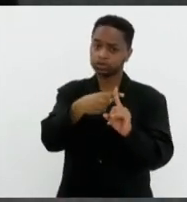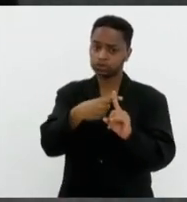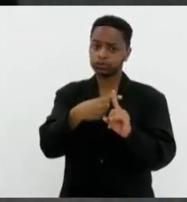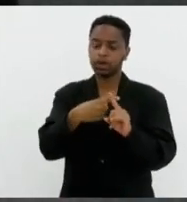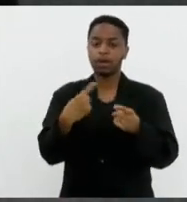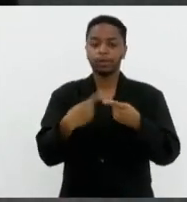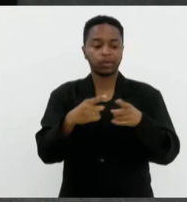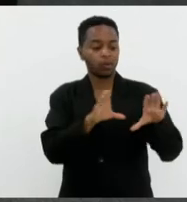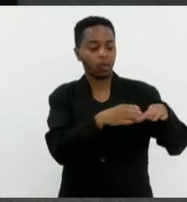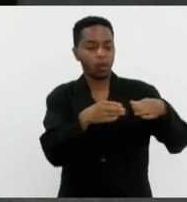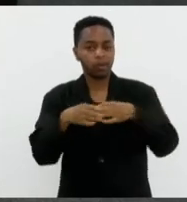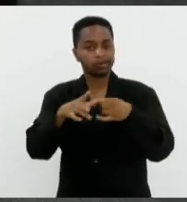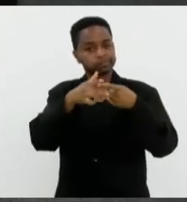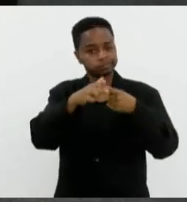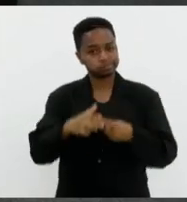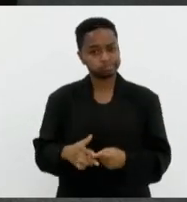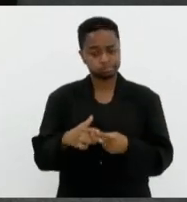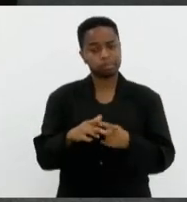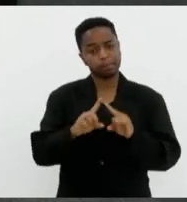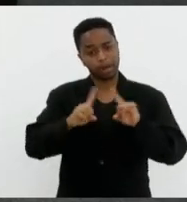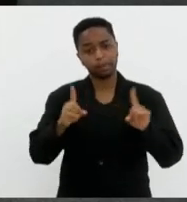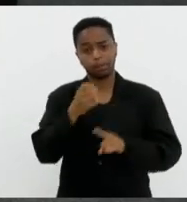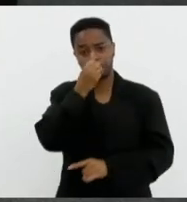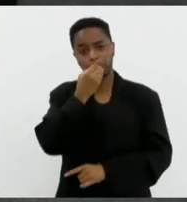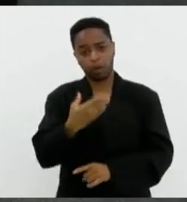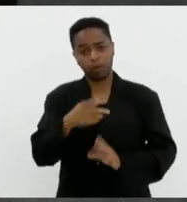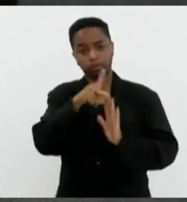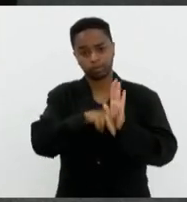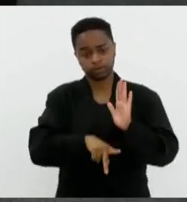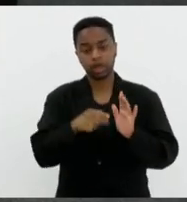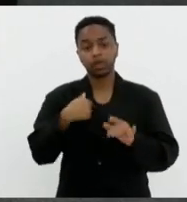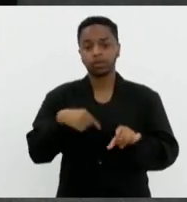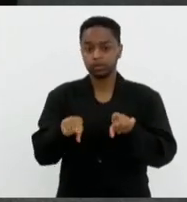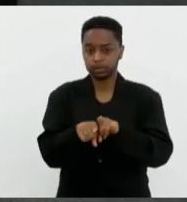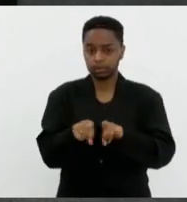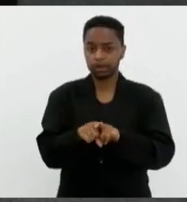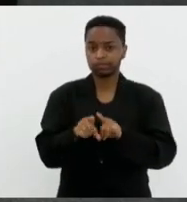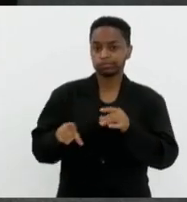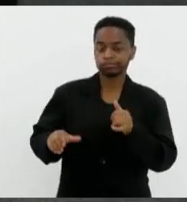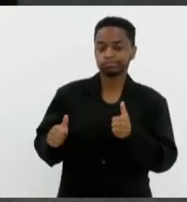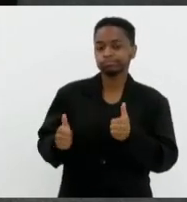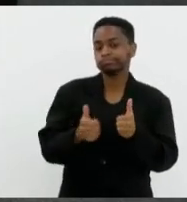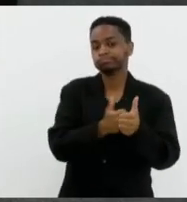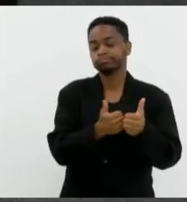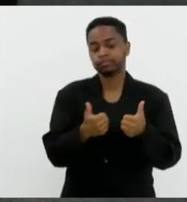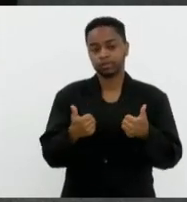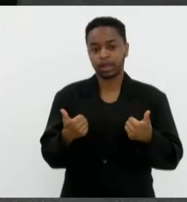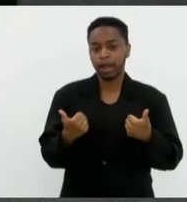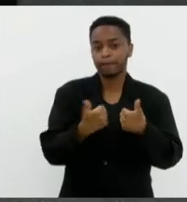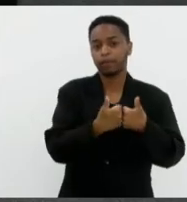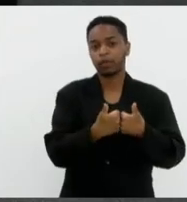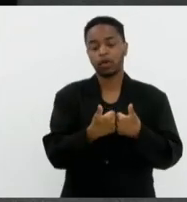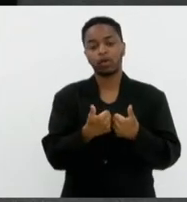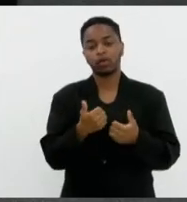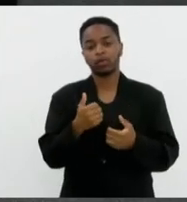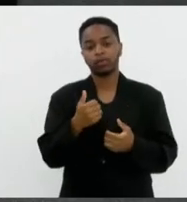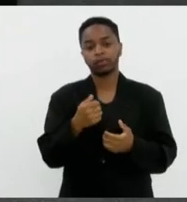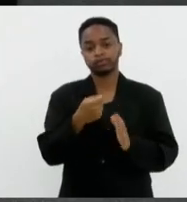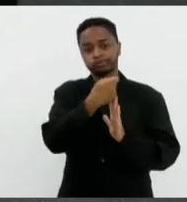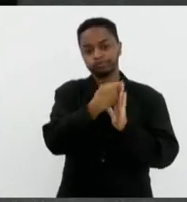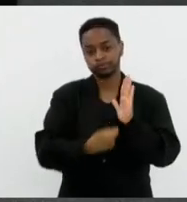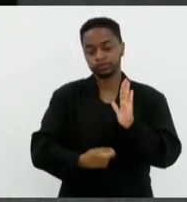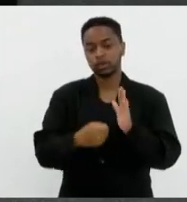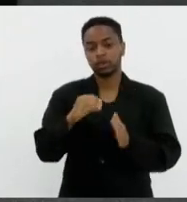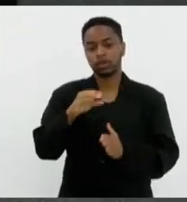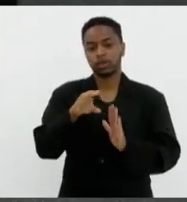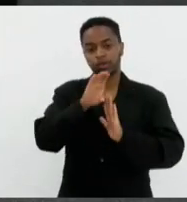comissões, mas é um projeto bom. Eu, inclusive, sou coautor do Código de Defesa Animal, que